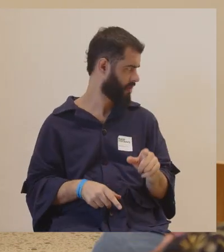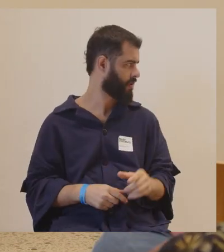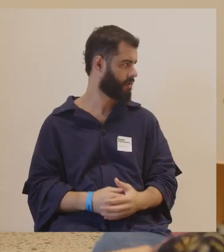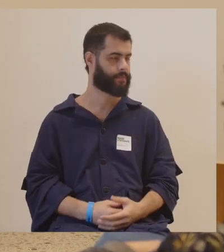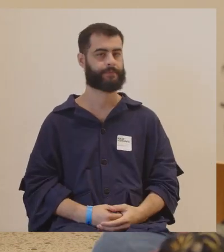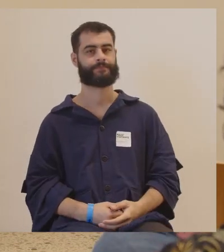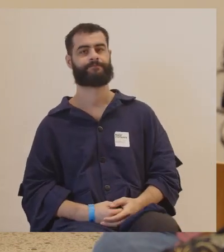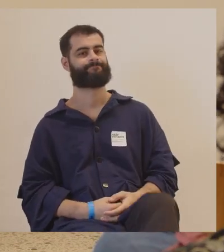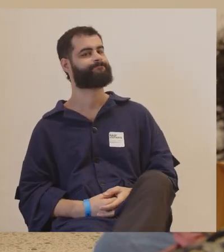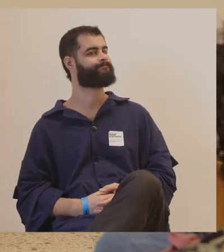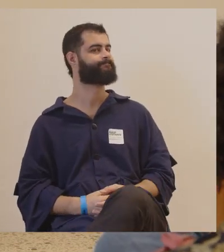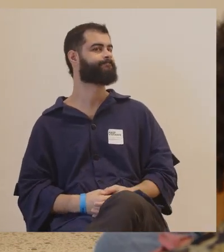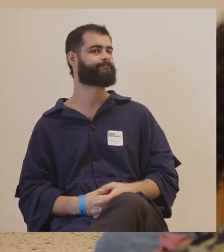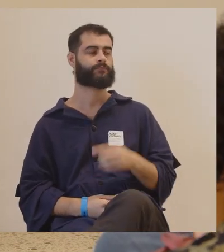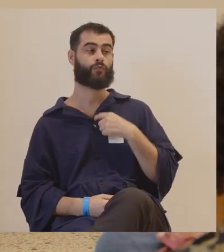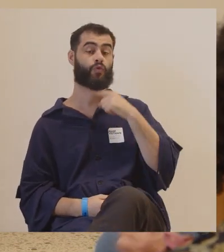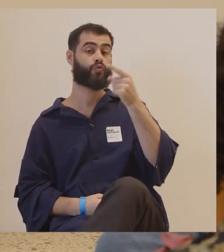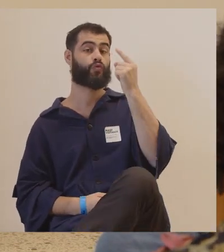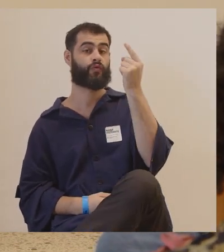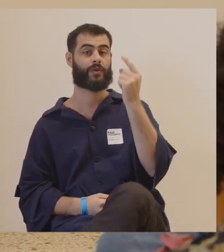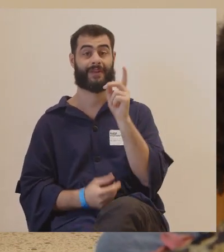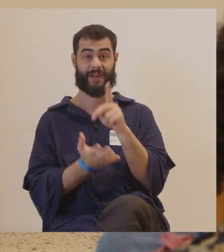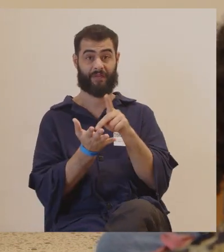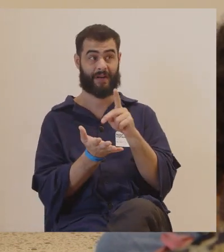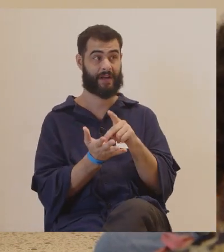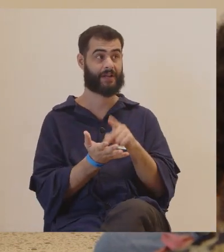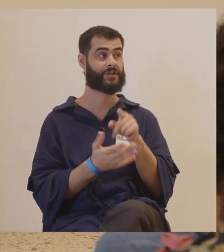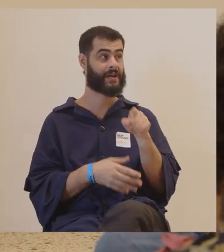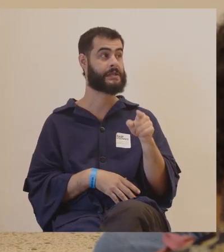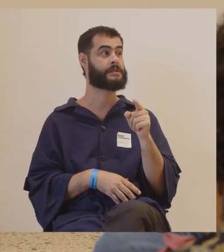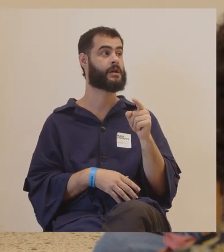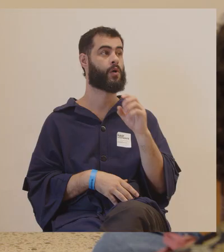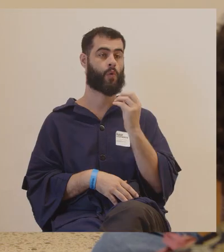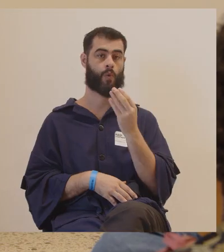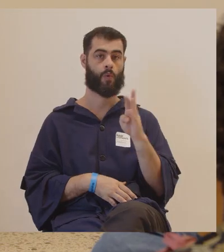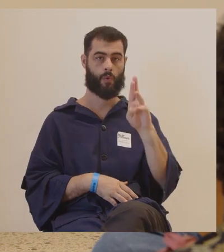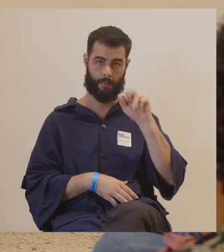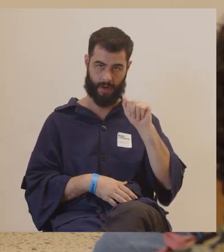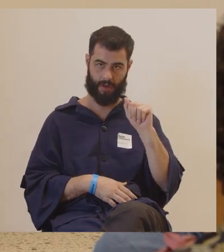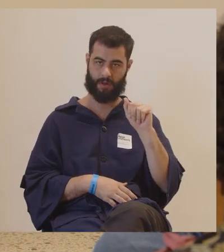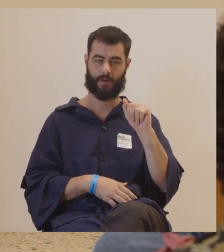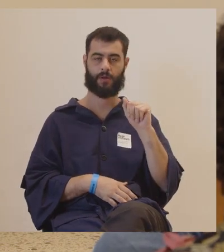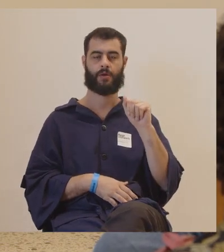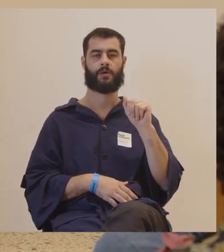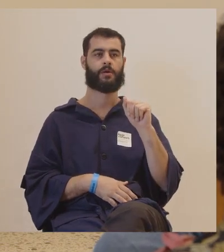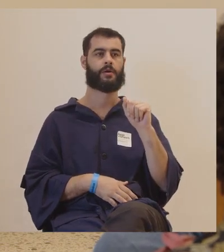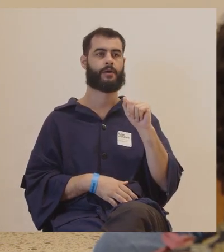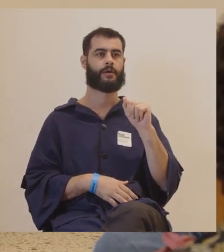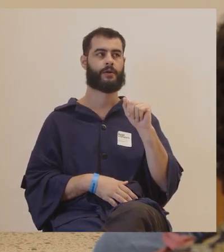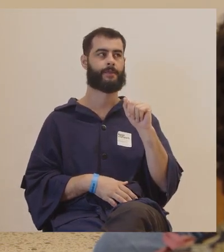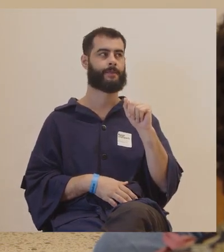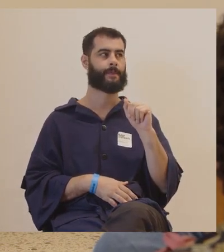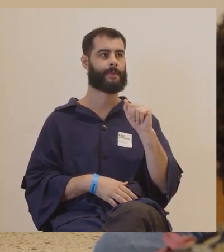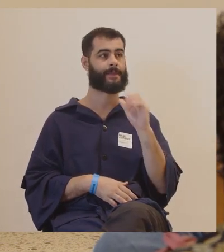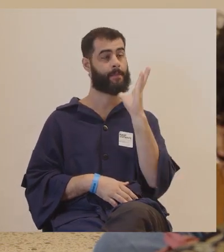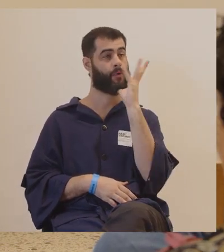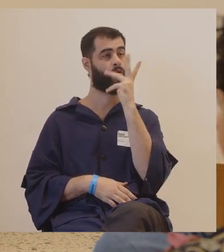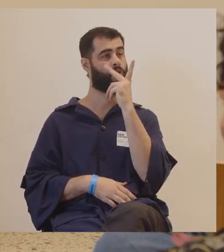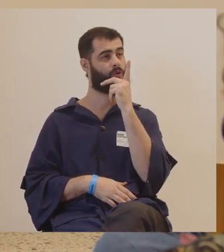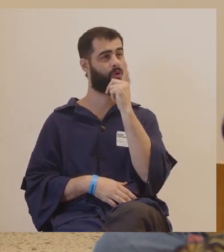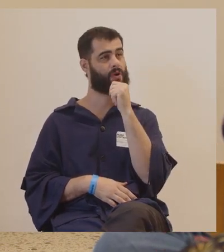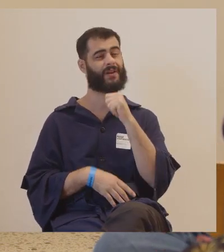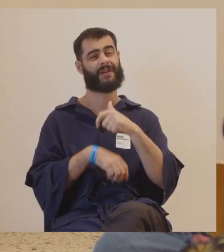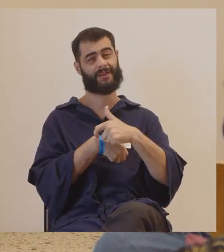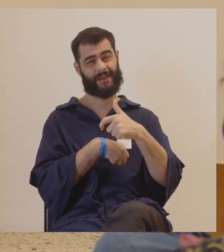Olha, eu duvido que isso... Para começar, essas obras são super construídas... assim, elas demandam um tempo de pintura,